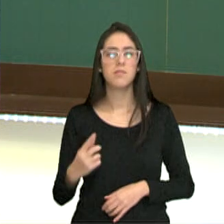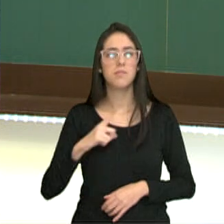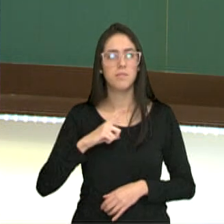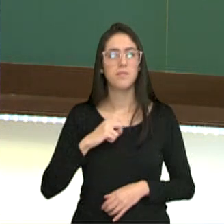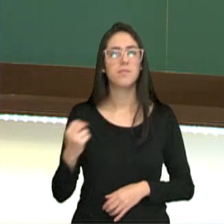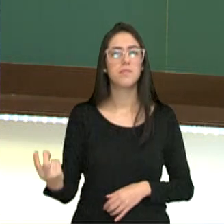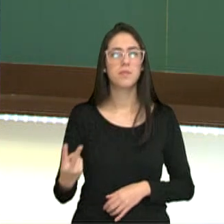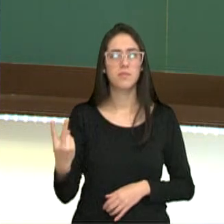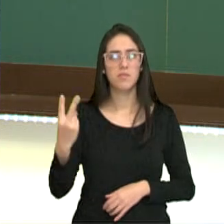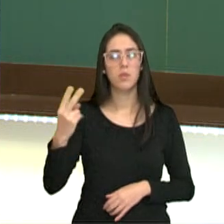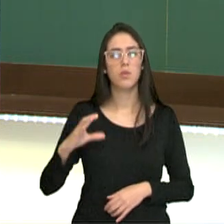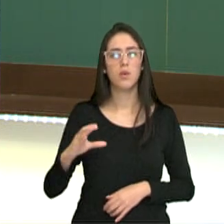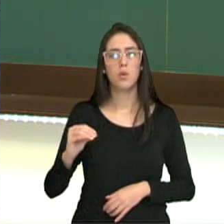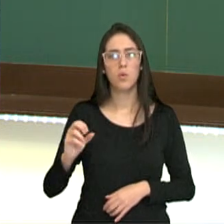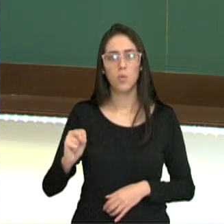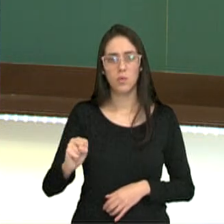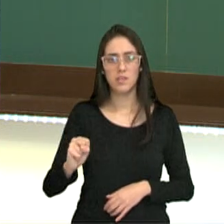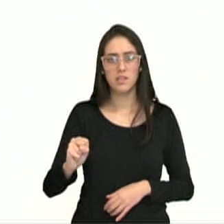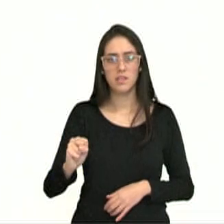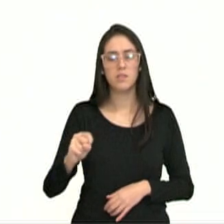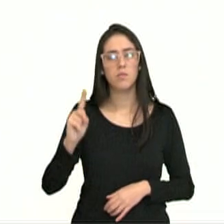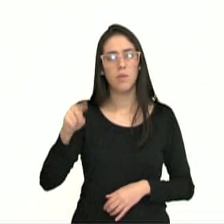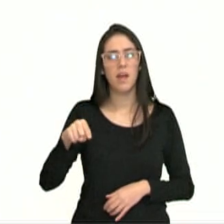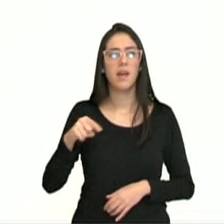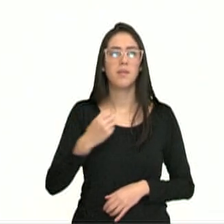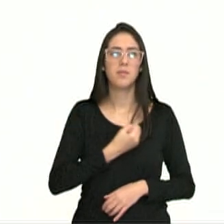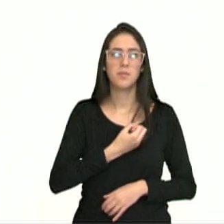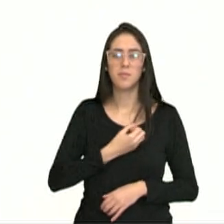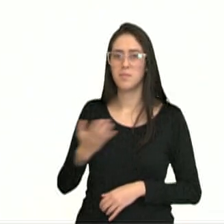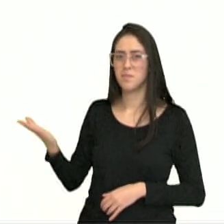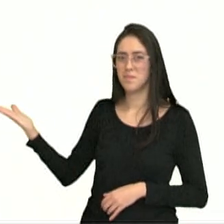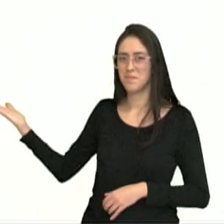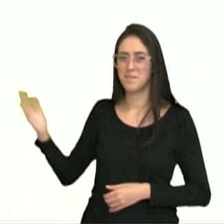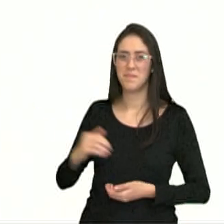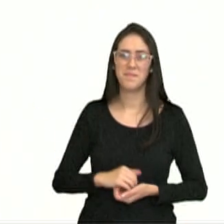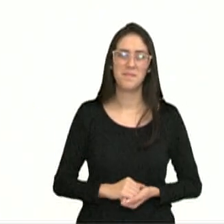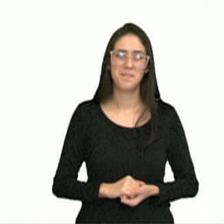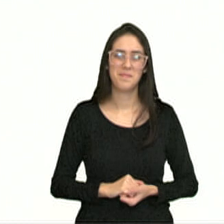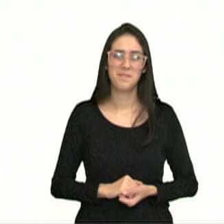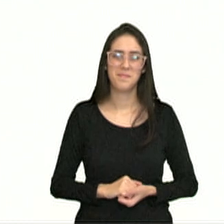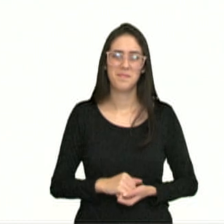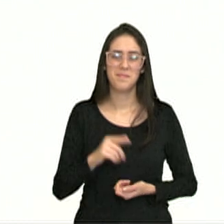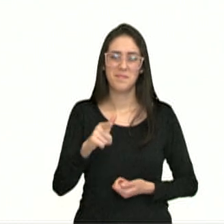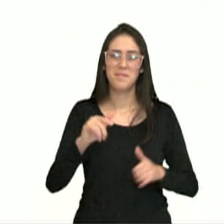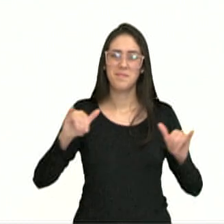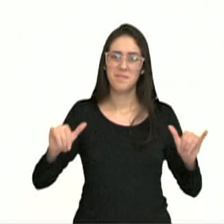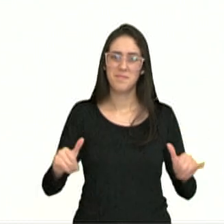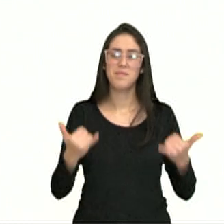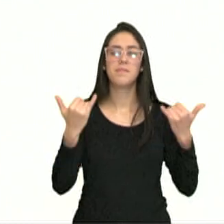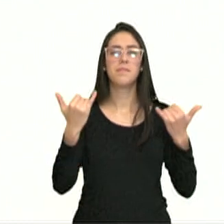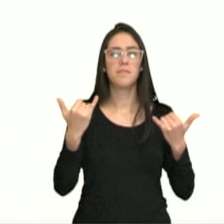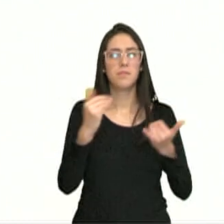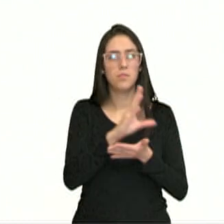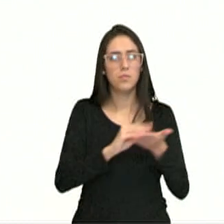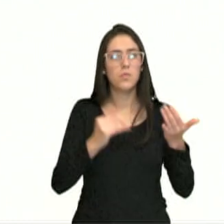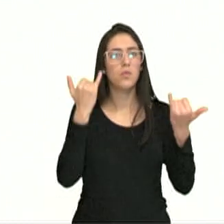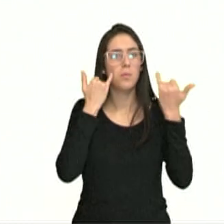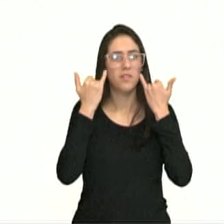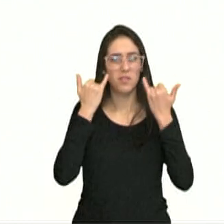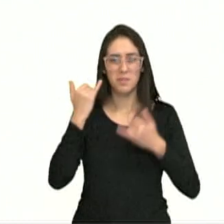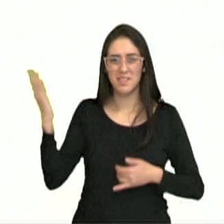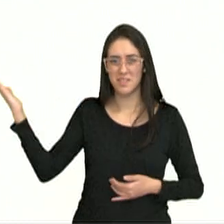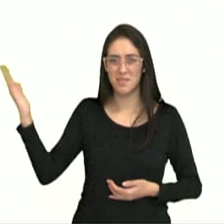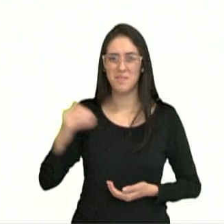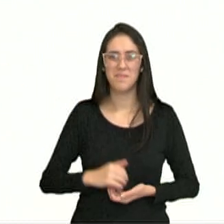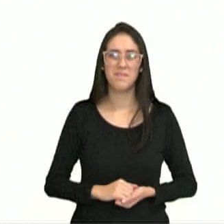de cosseno ele vale meio, tá bom? Então, vamos deixar aí para que você anote no seu